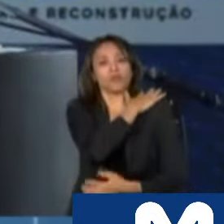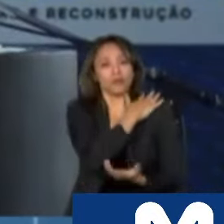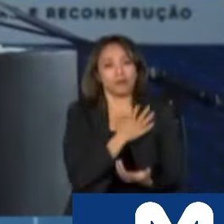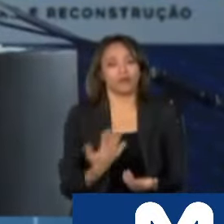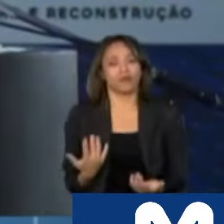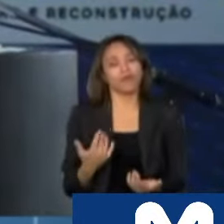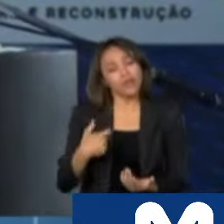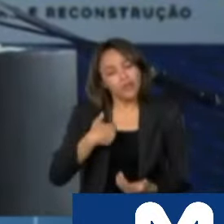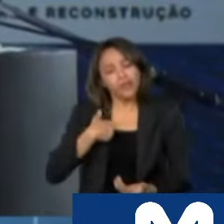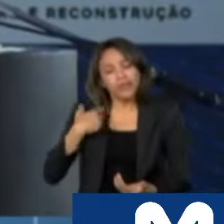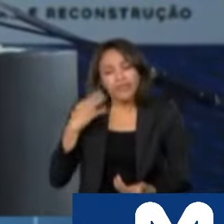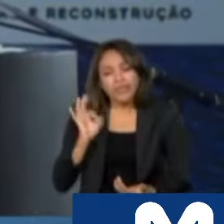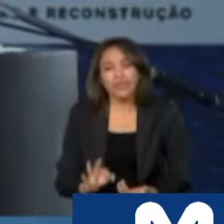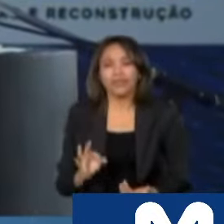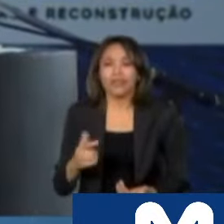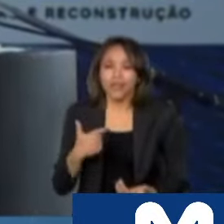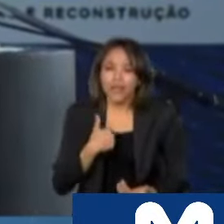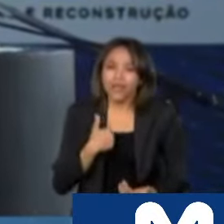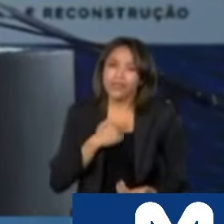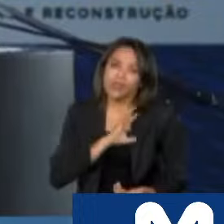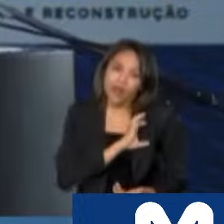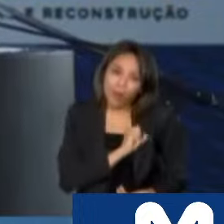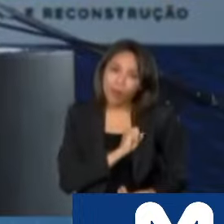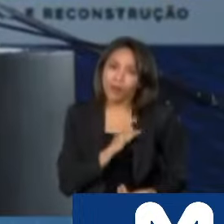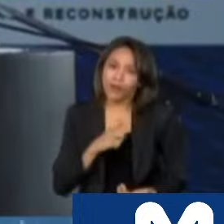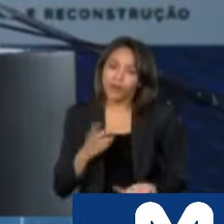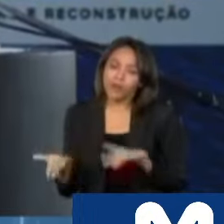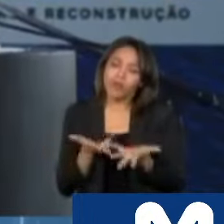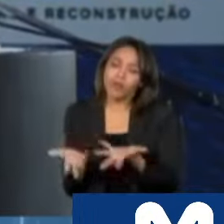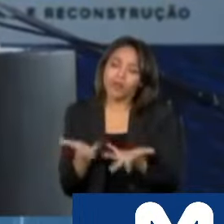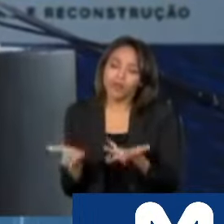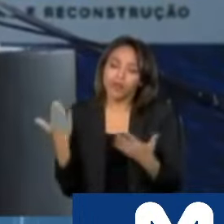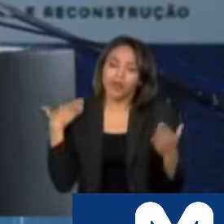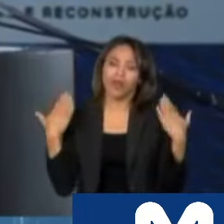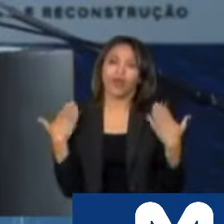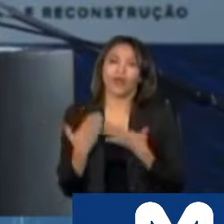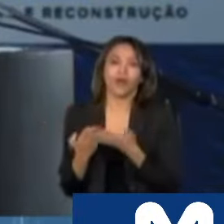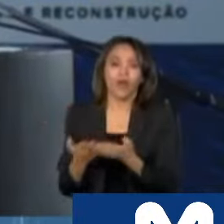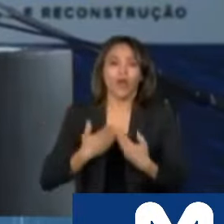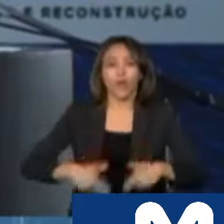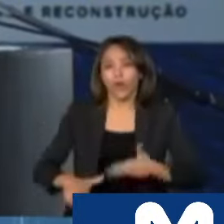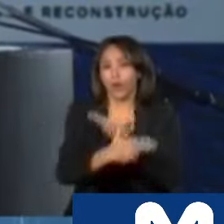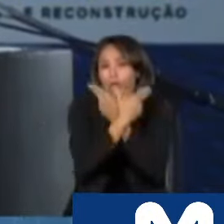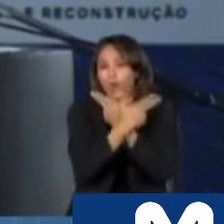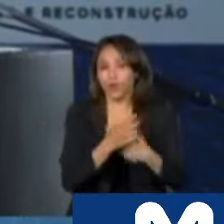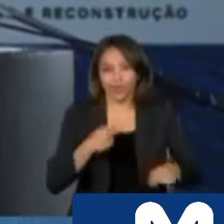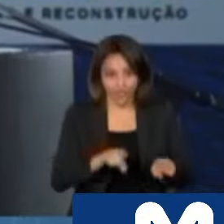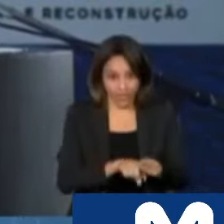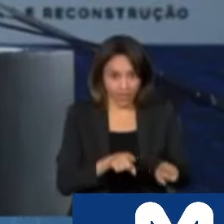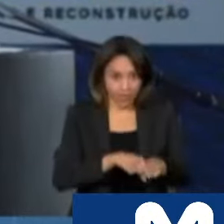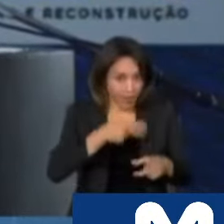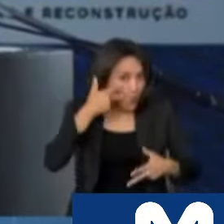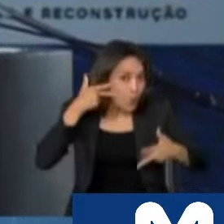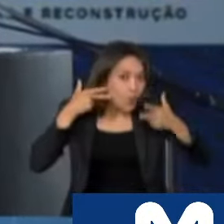ter aí, Ananias, nos quatro anos do governo Lula, um aumento de 40%